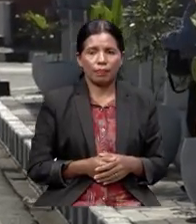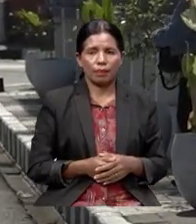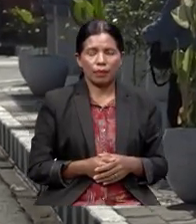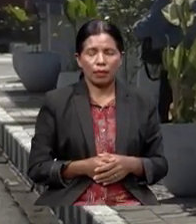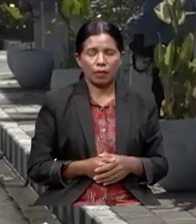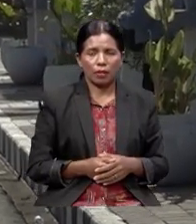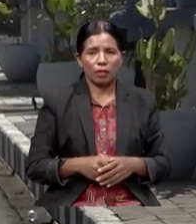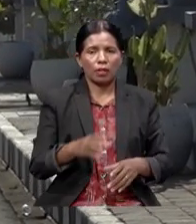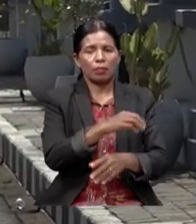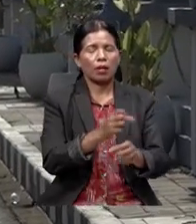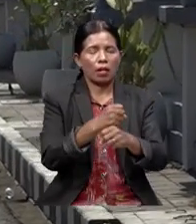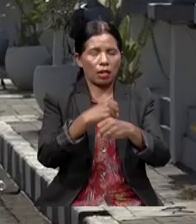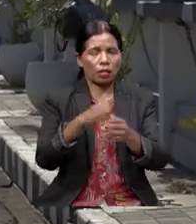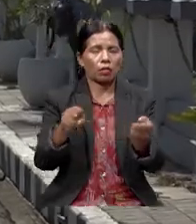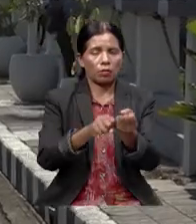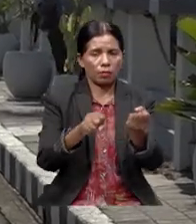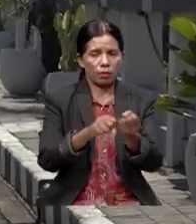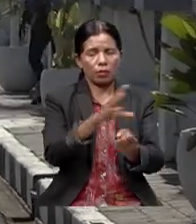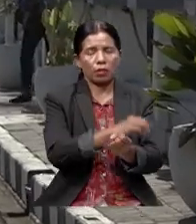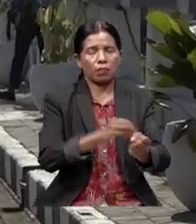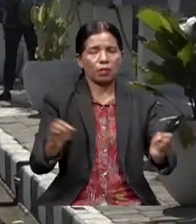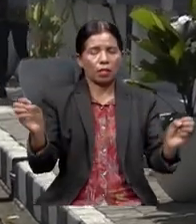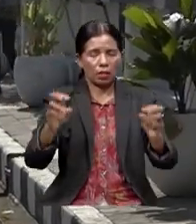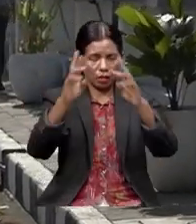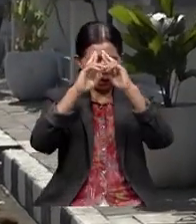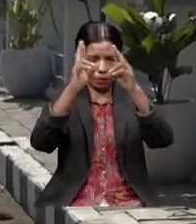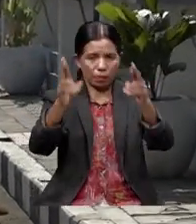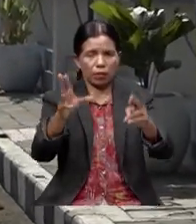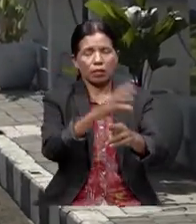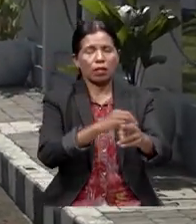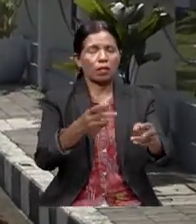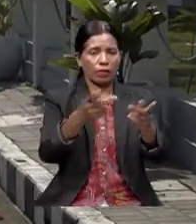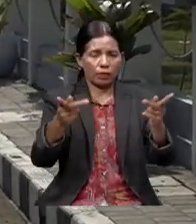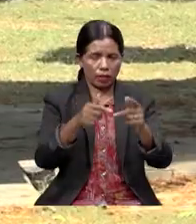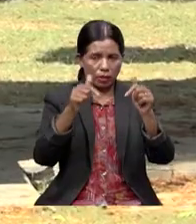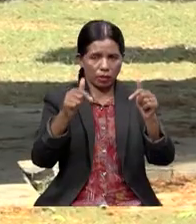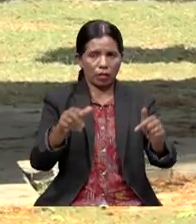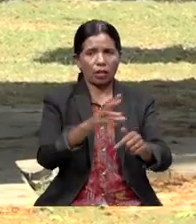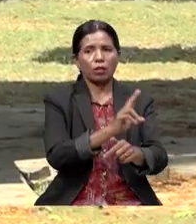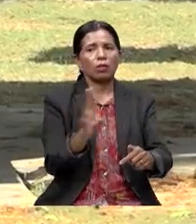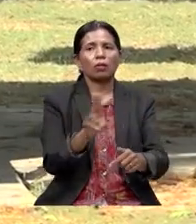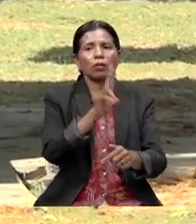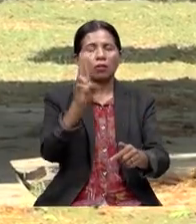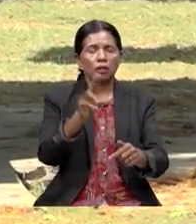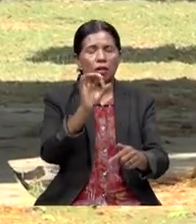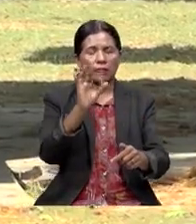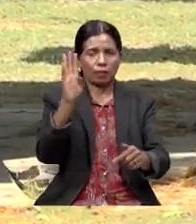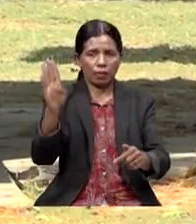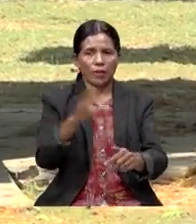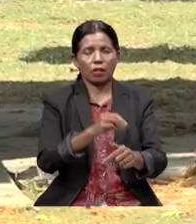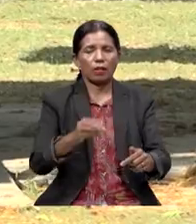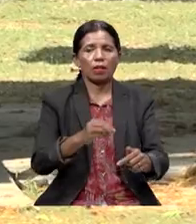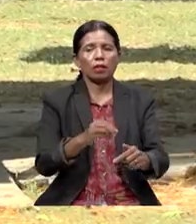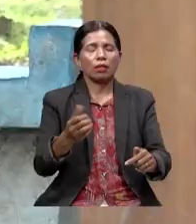Fatores de bem suporta, onde acontece decadência moral e a era globalização, né? Mas a utilização mídia social, de maneira de